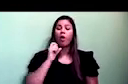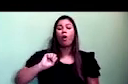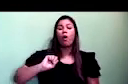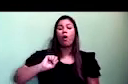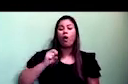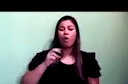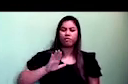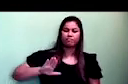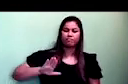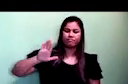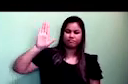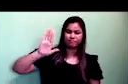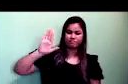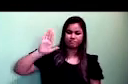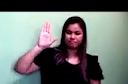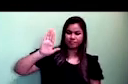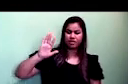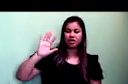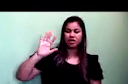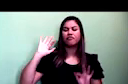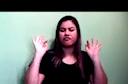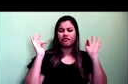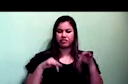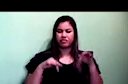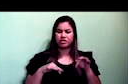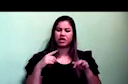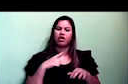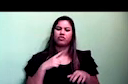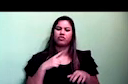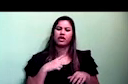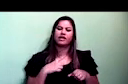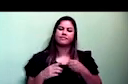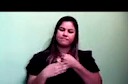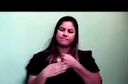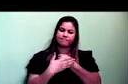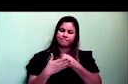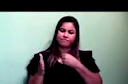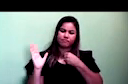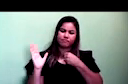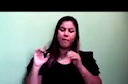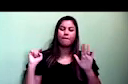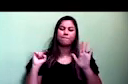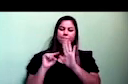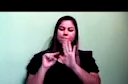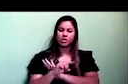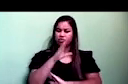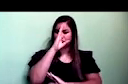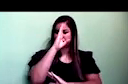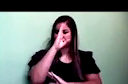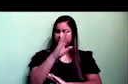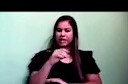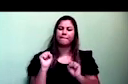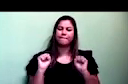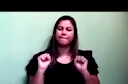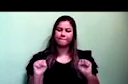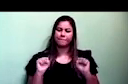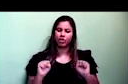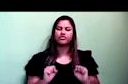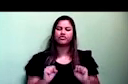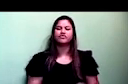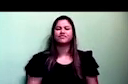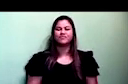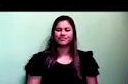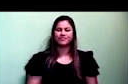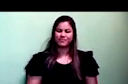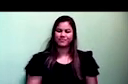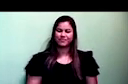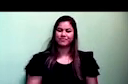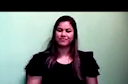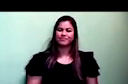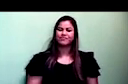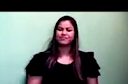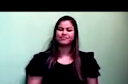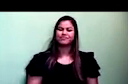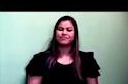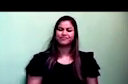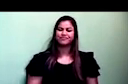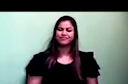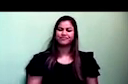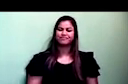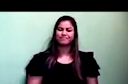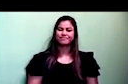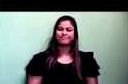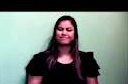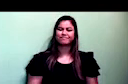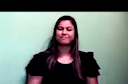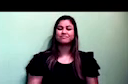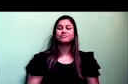final a gente abre o microfone para poder fazer a pergunta para o palestrante, tá? Professor Marcelo. Vamos lá,